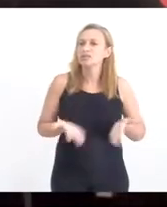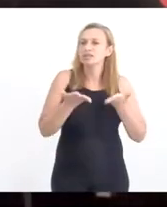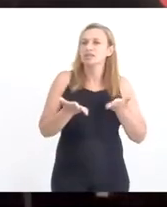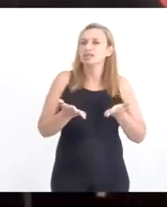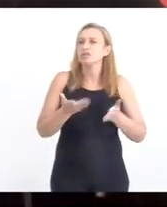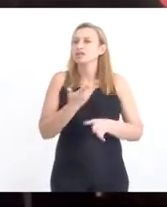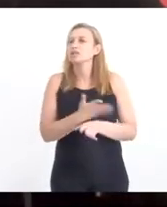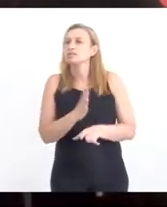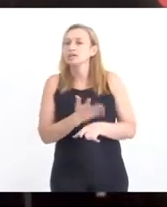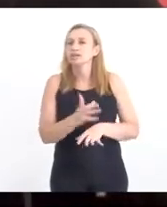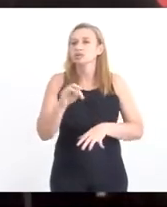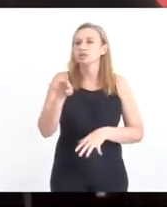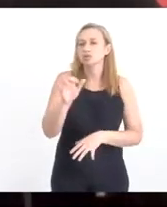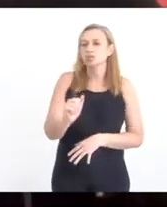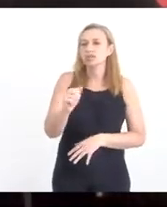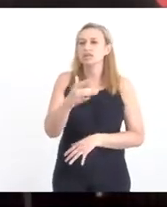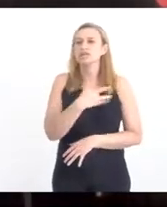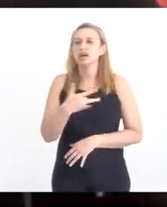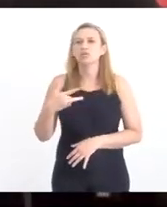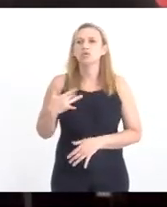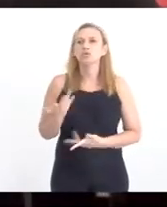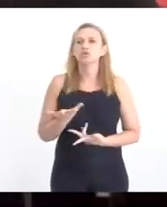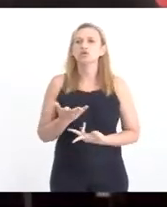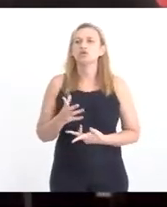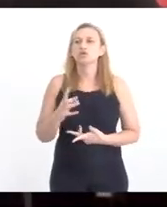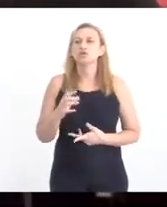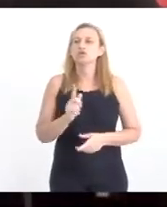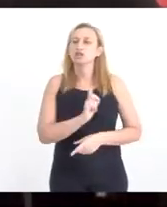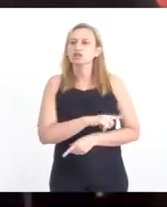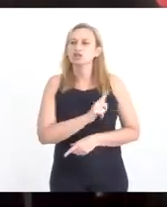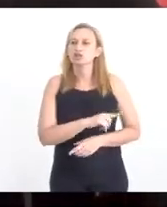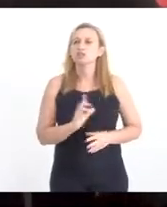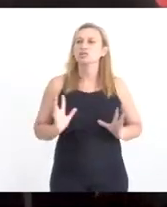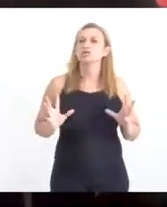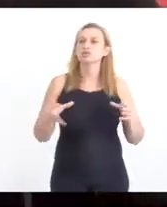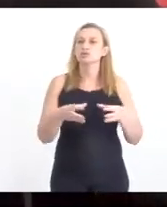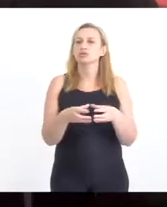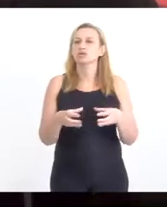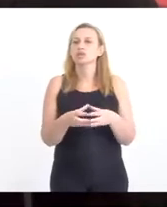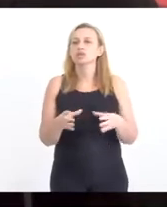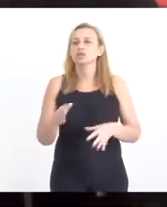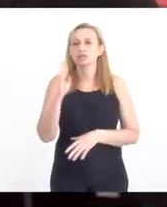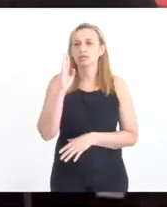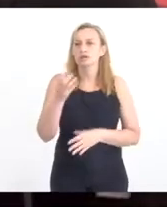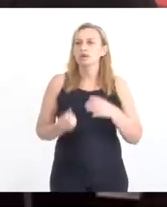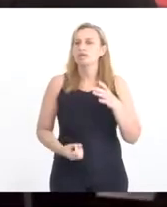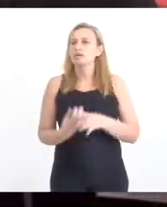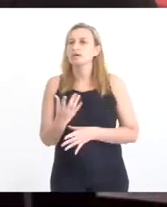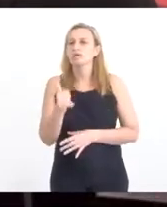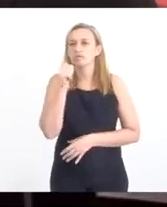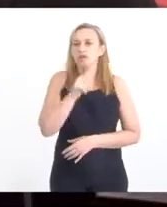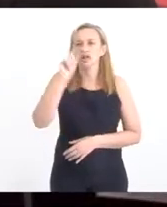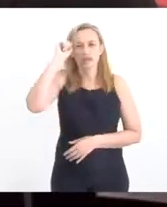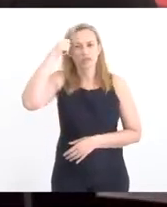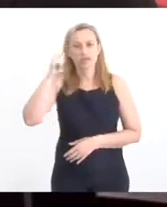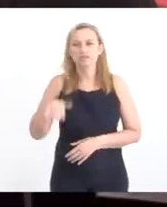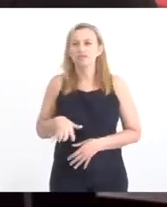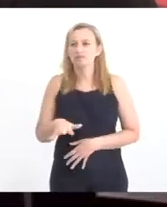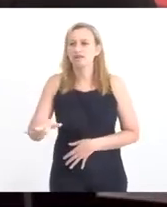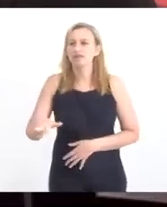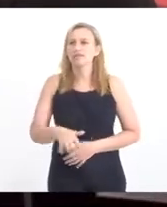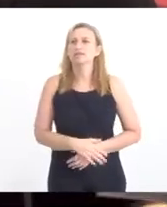às práticas de autonomia saúde e autogestão de coletividade feito prioritariamente para mulheres pretas e